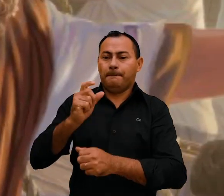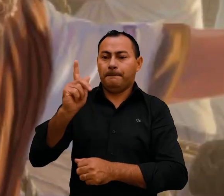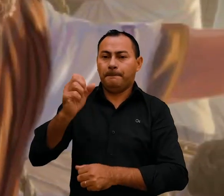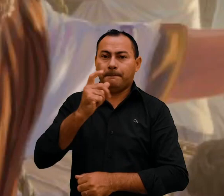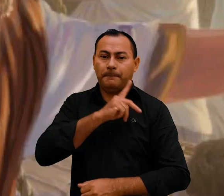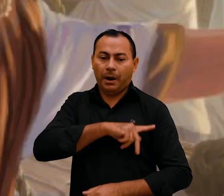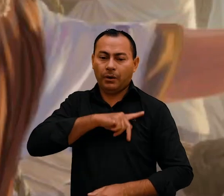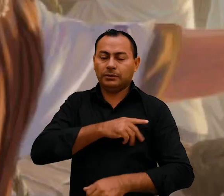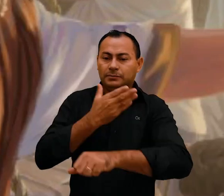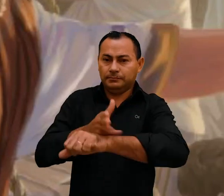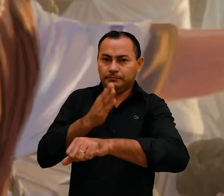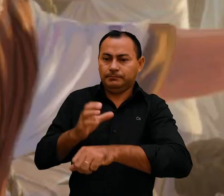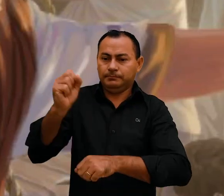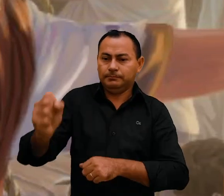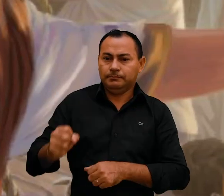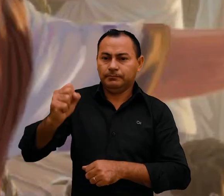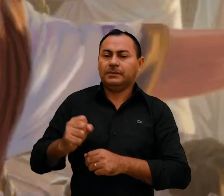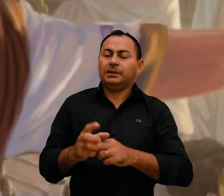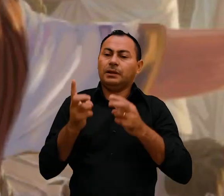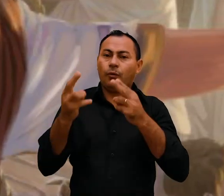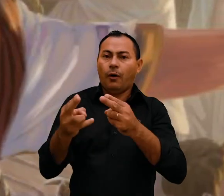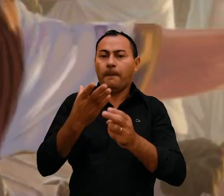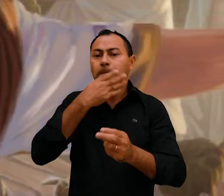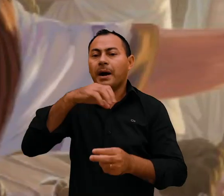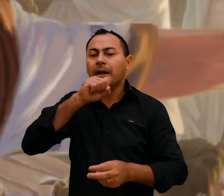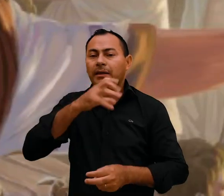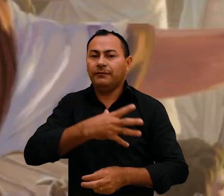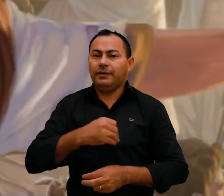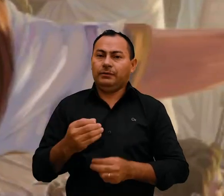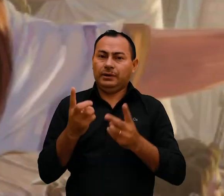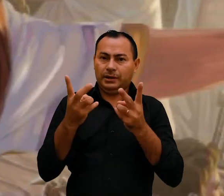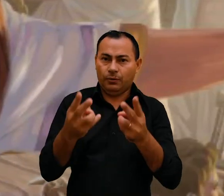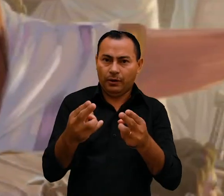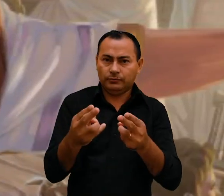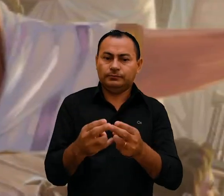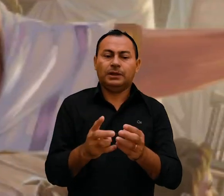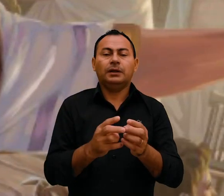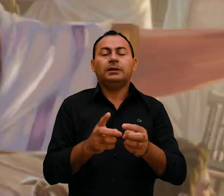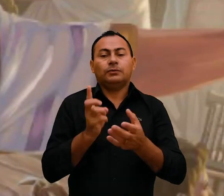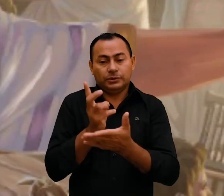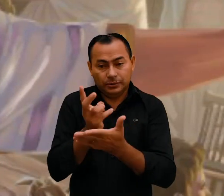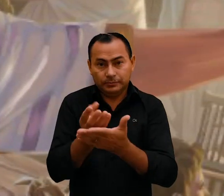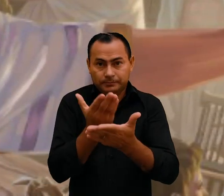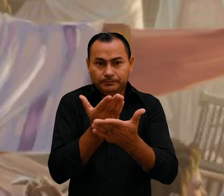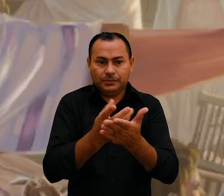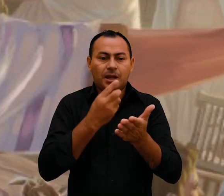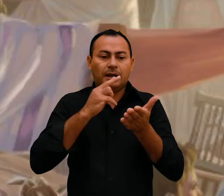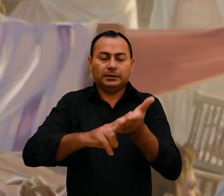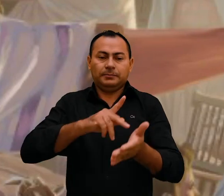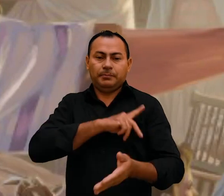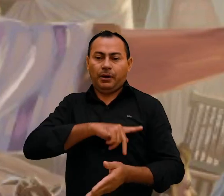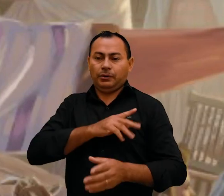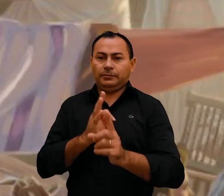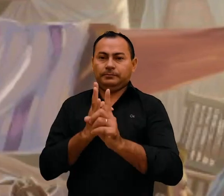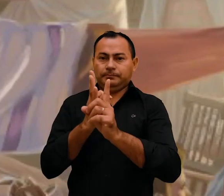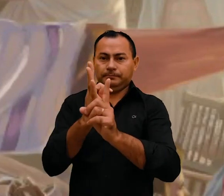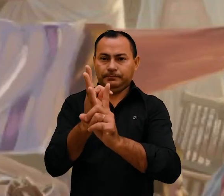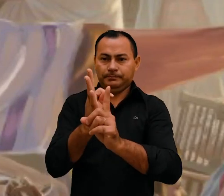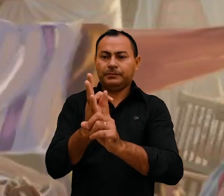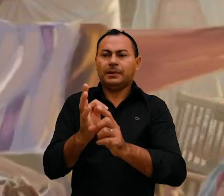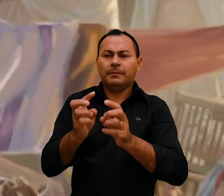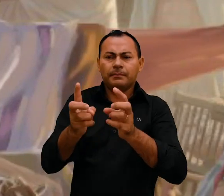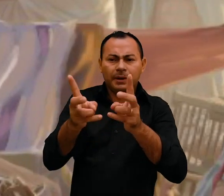Paulo naquele treinar dentro de pastor como uma relação de pai e filho conforme caminhamos no estudo da carta de Paulo a